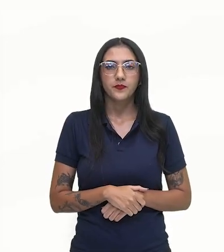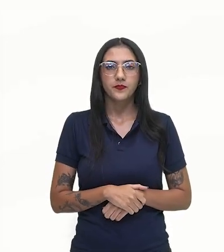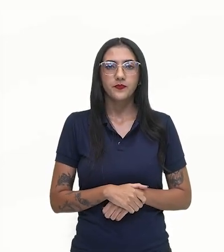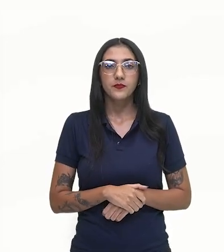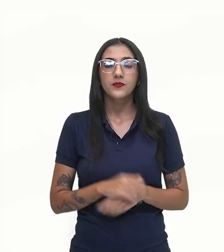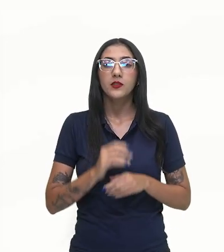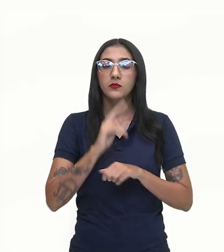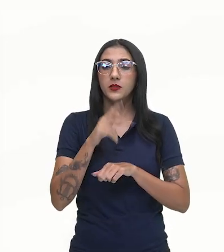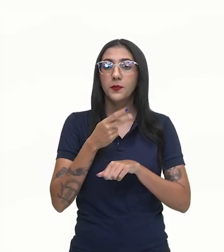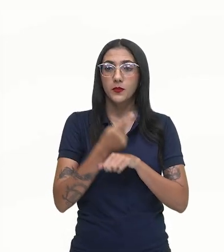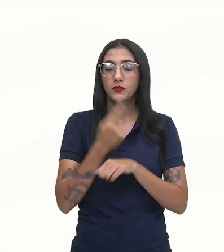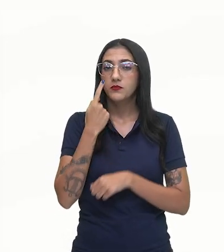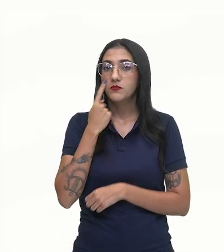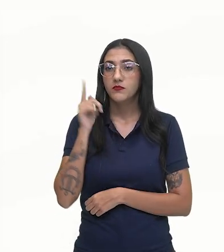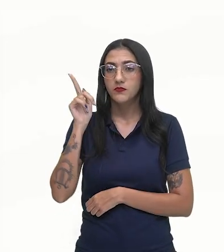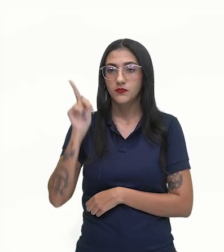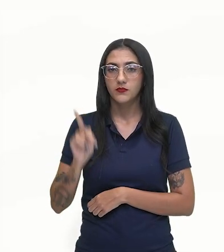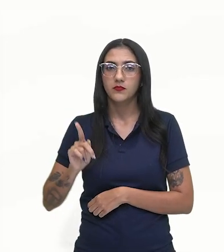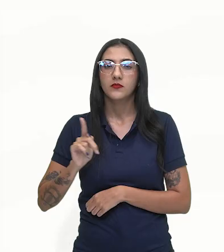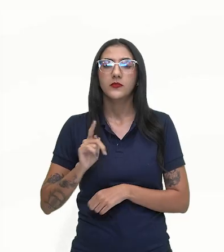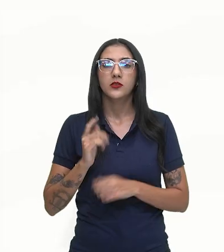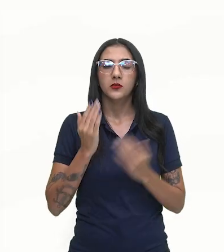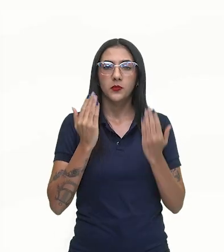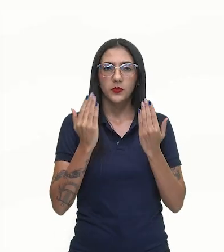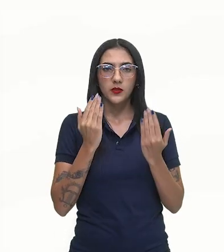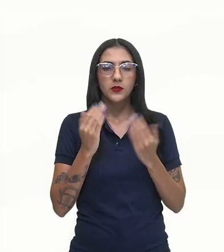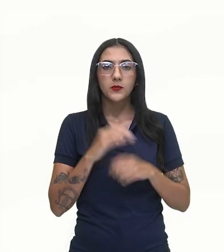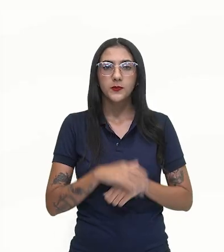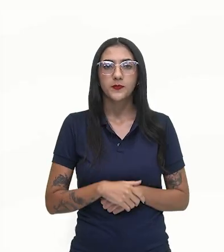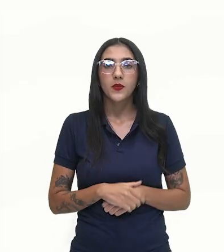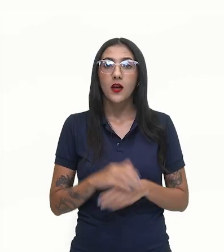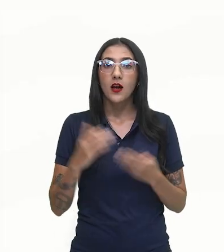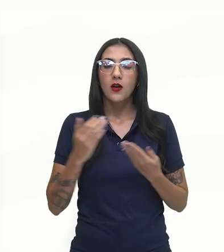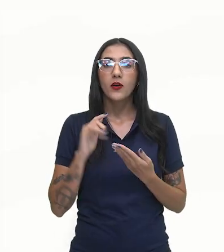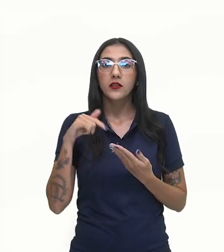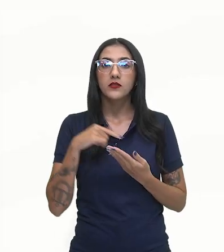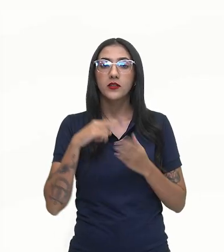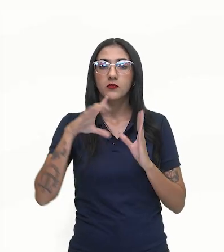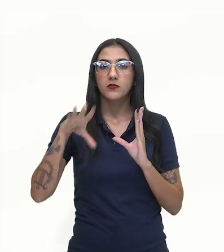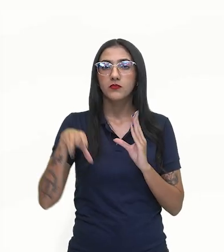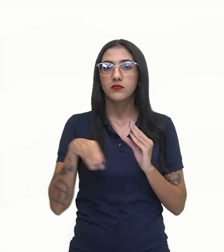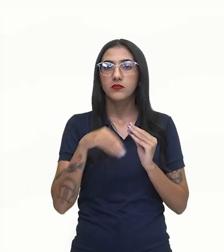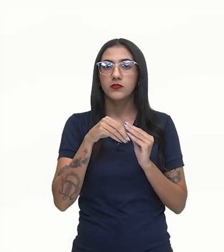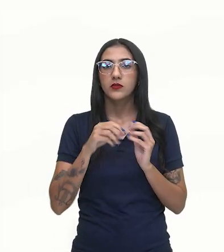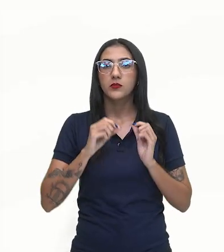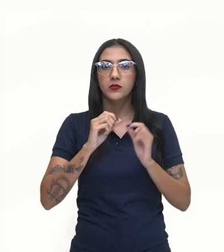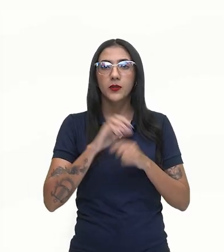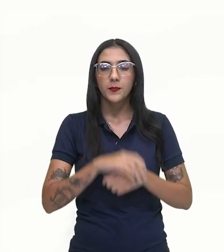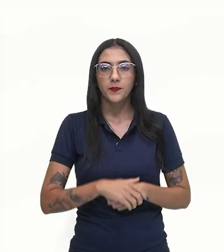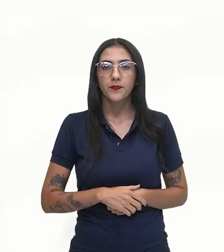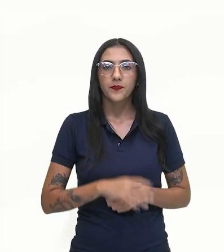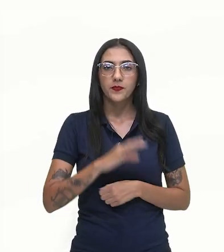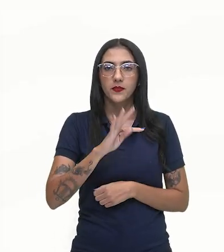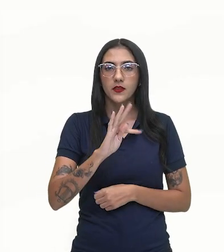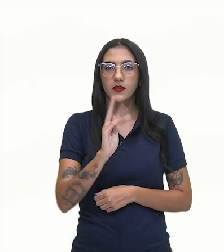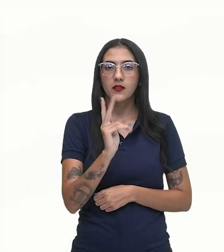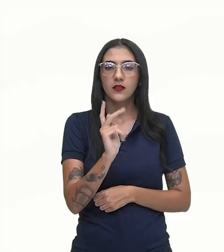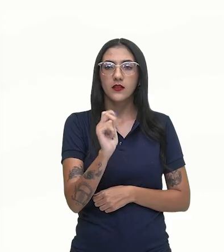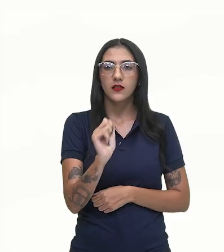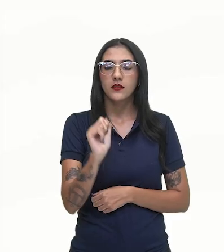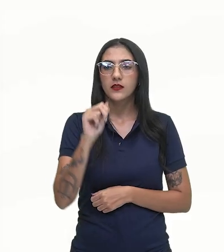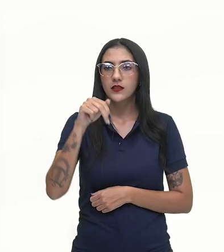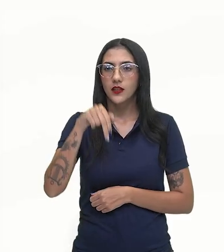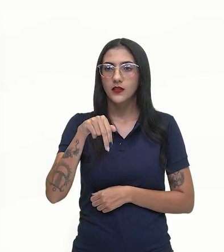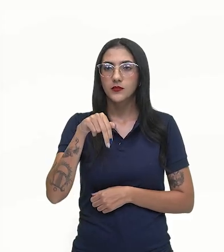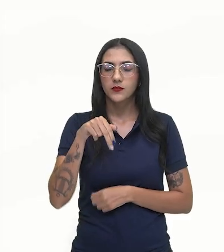posso continuar, né? E eu vou adicionar o que? O than, que é